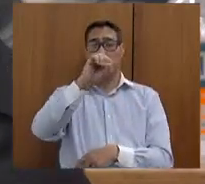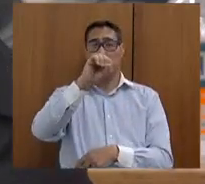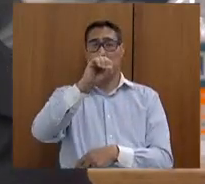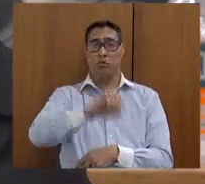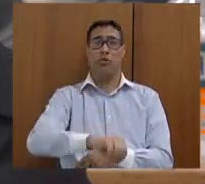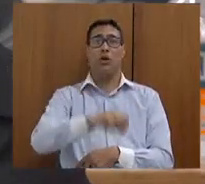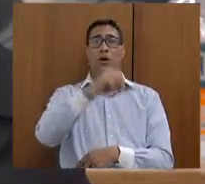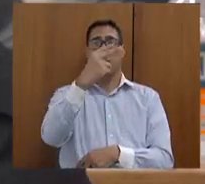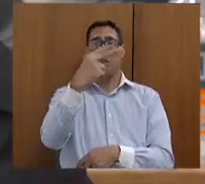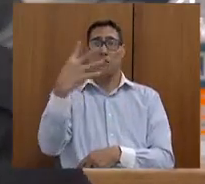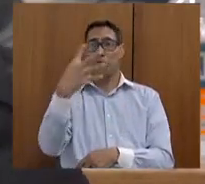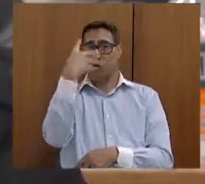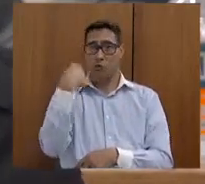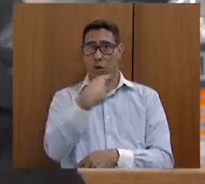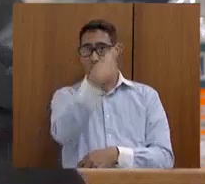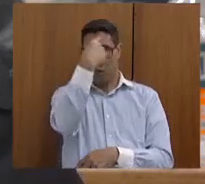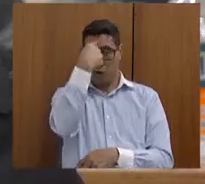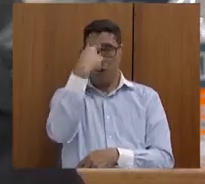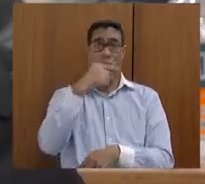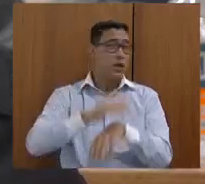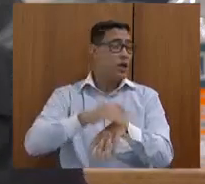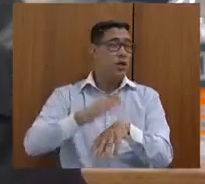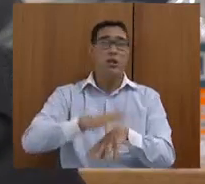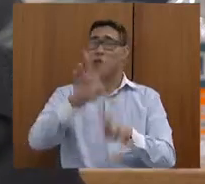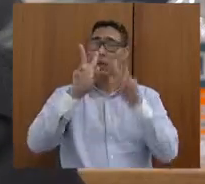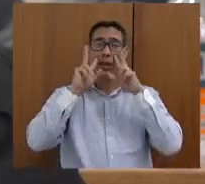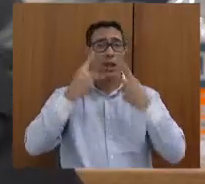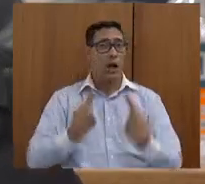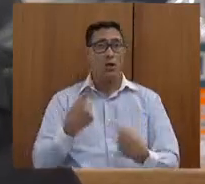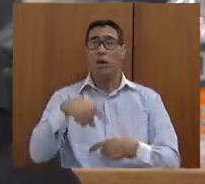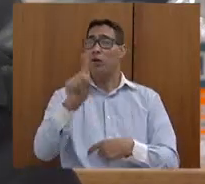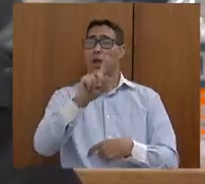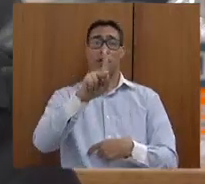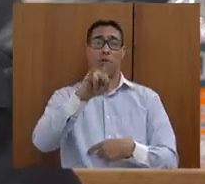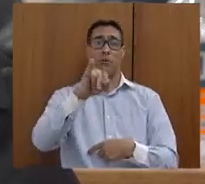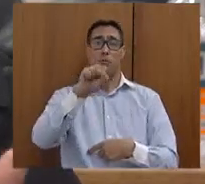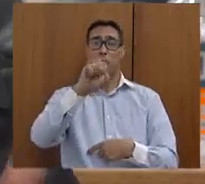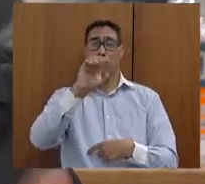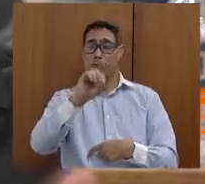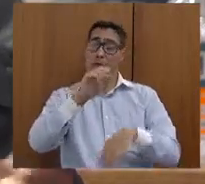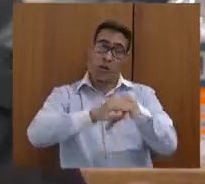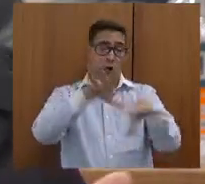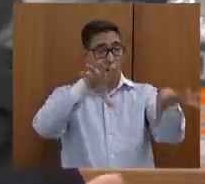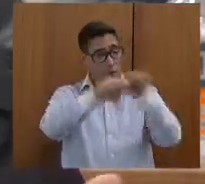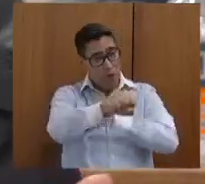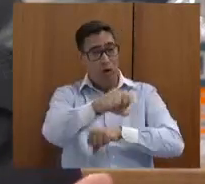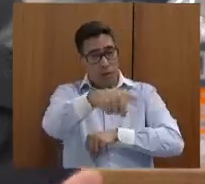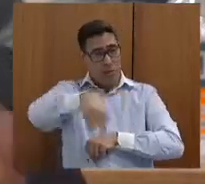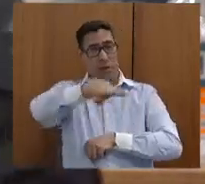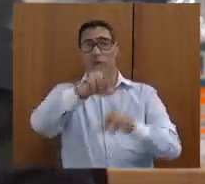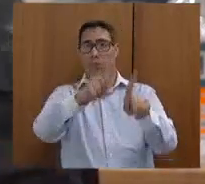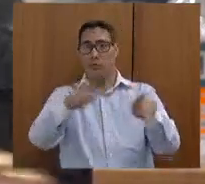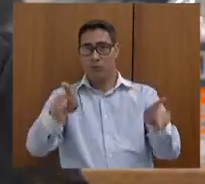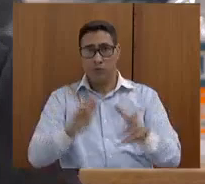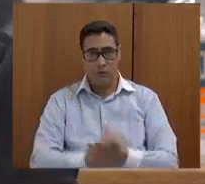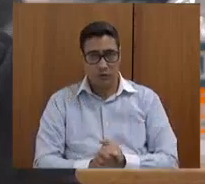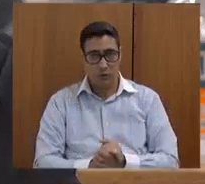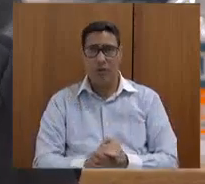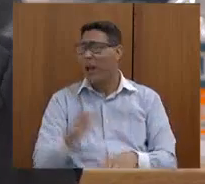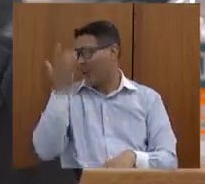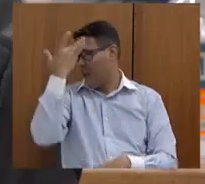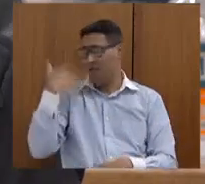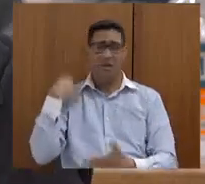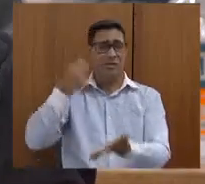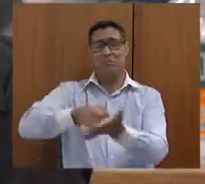24 horas a gente não reconhece o piso de acordo com a formação das pessoas aí é muito fácil